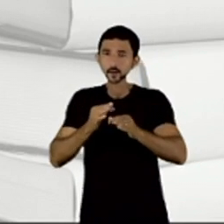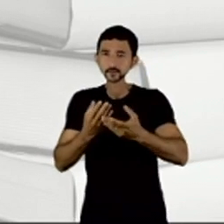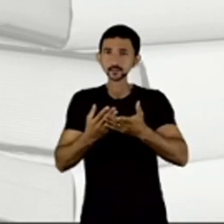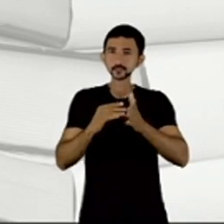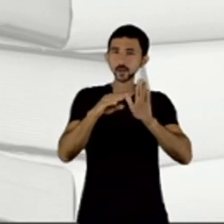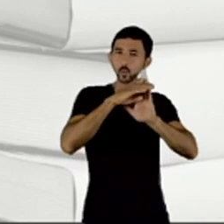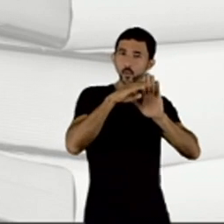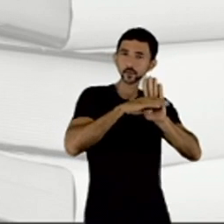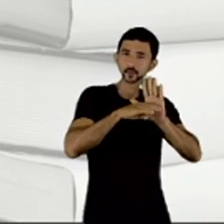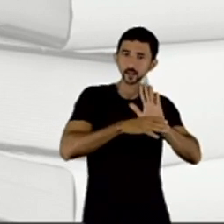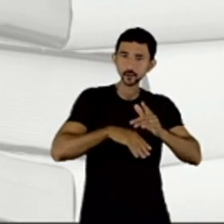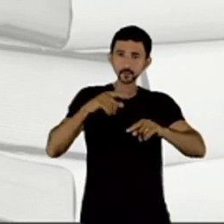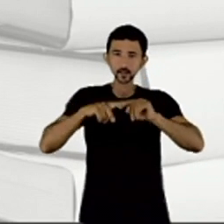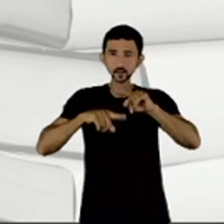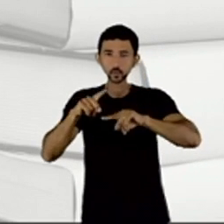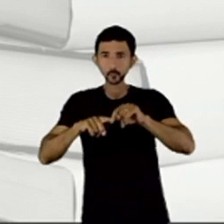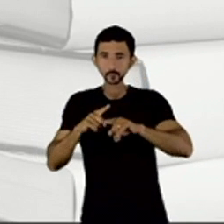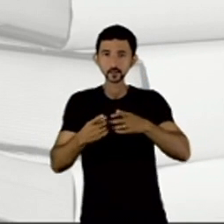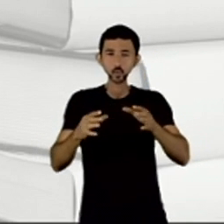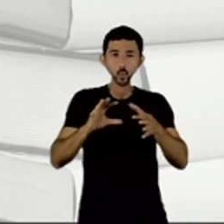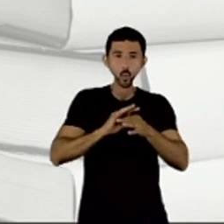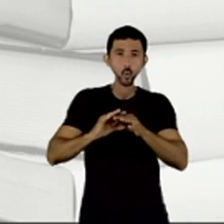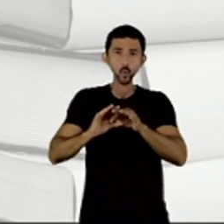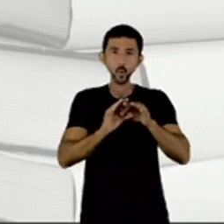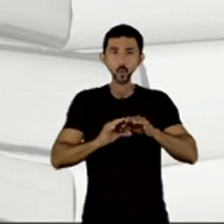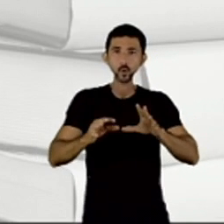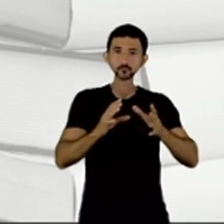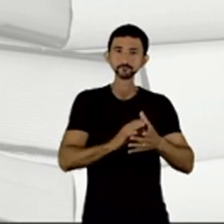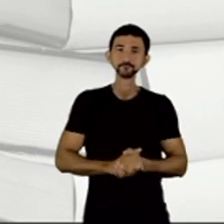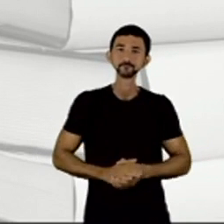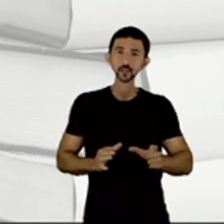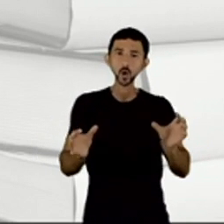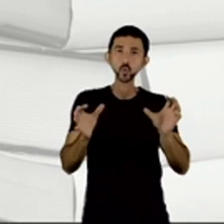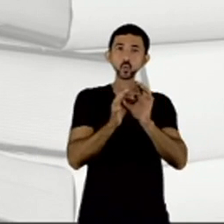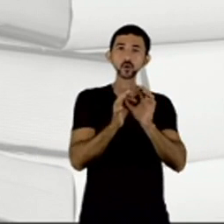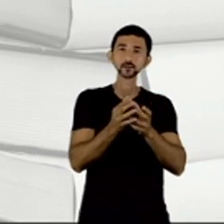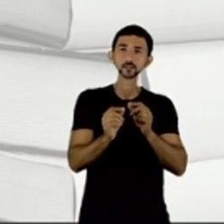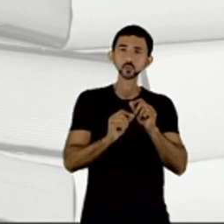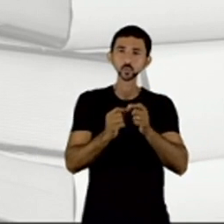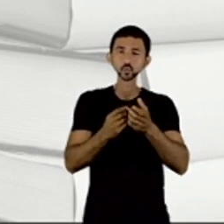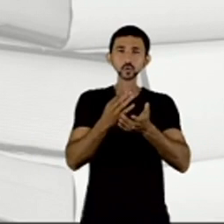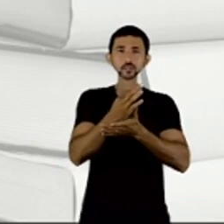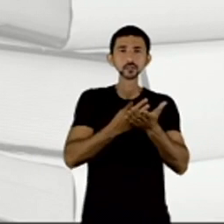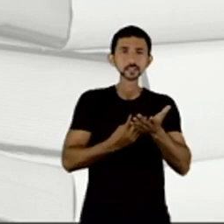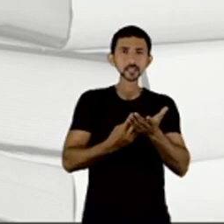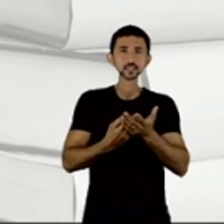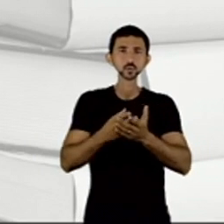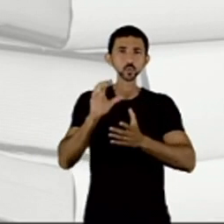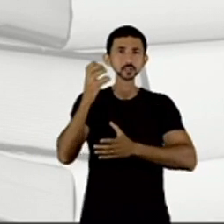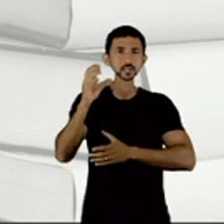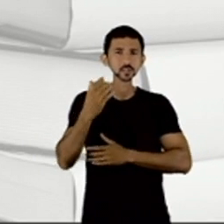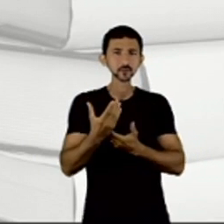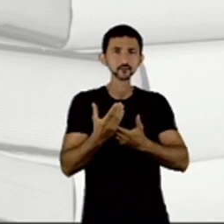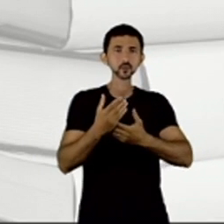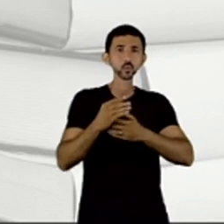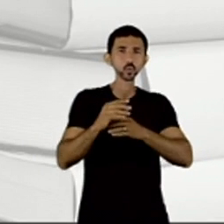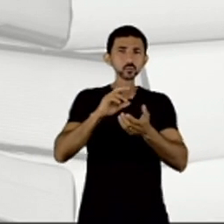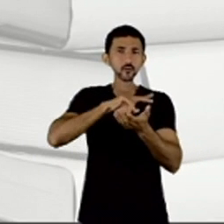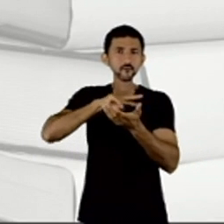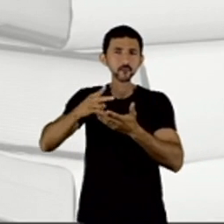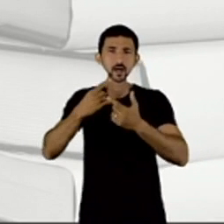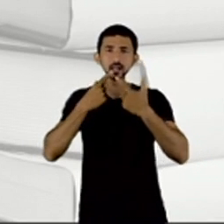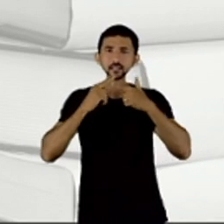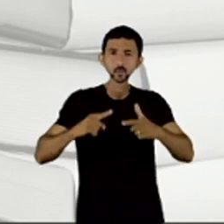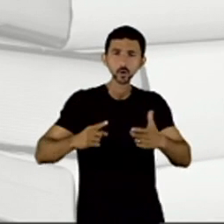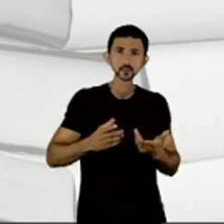organização tópica e recursos que estabelecem a coesão nos textos científicos, com linguagens